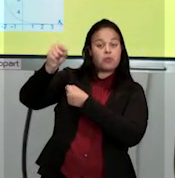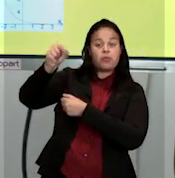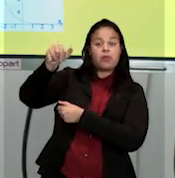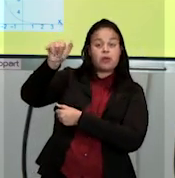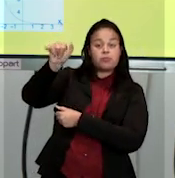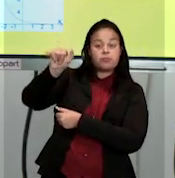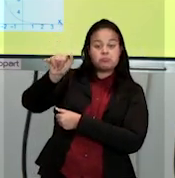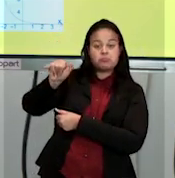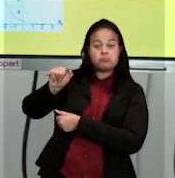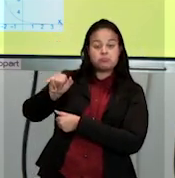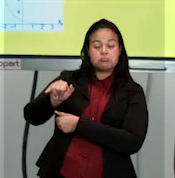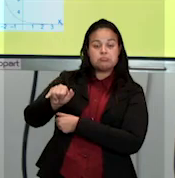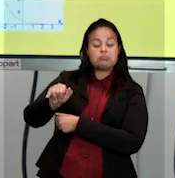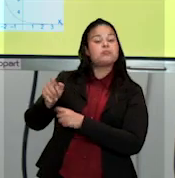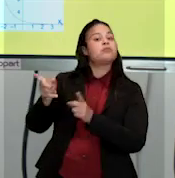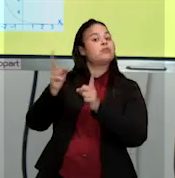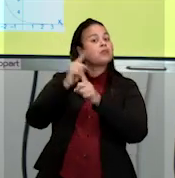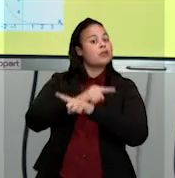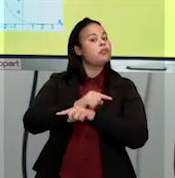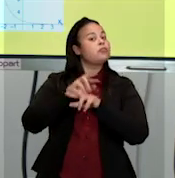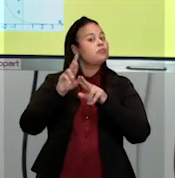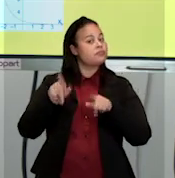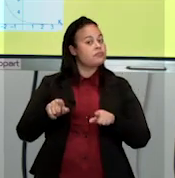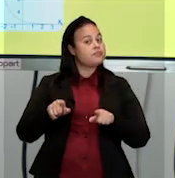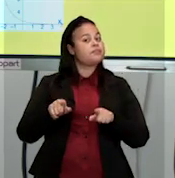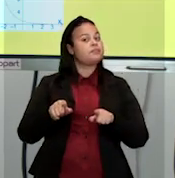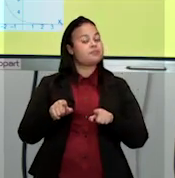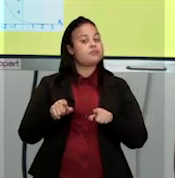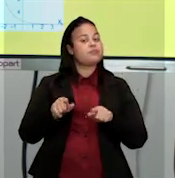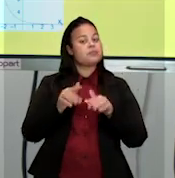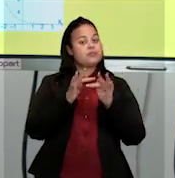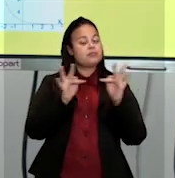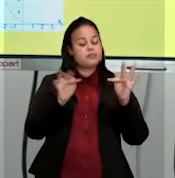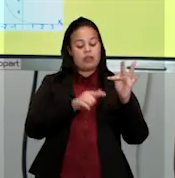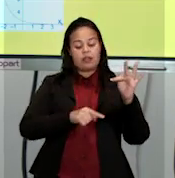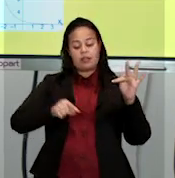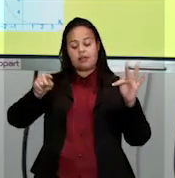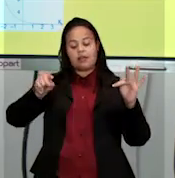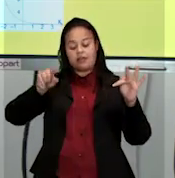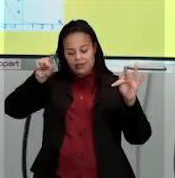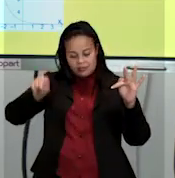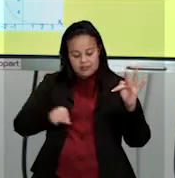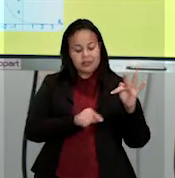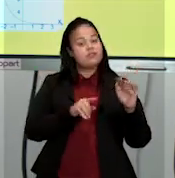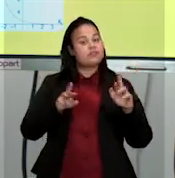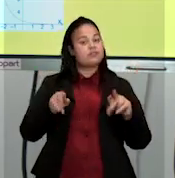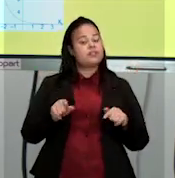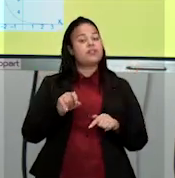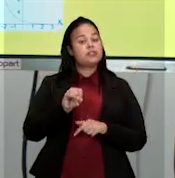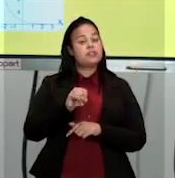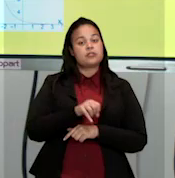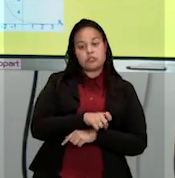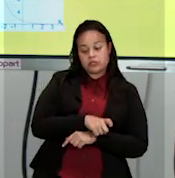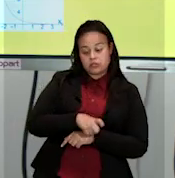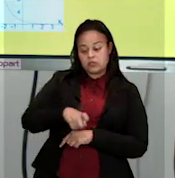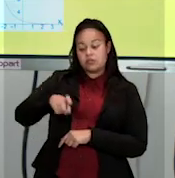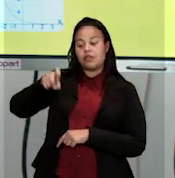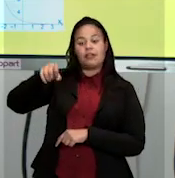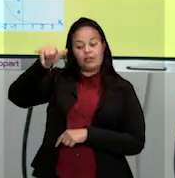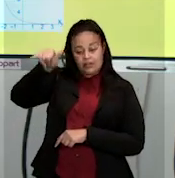diminuindo. Então, vai ser o contrário do que acontece nessa função crescente. Então, aumentei o x, diminui o